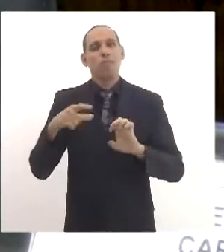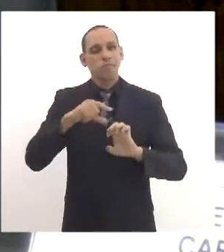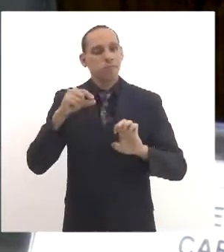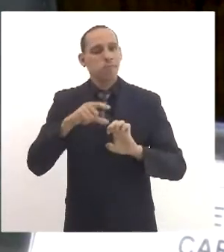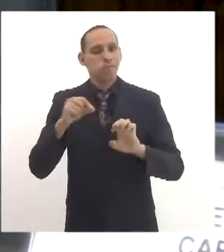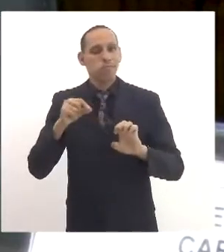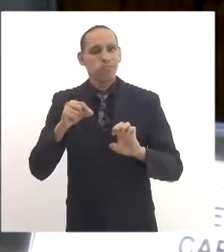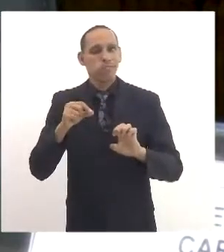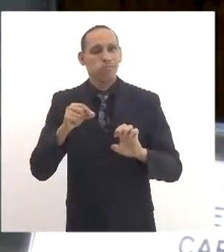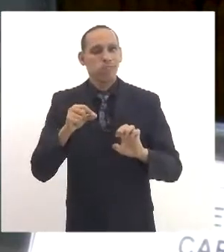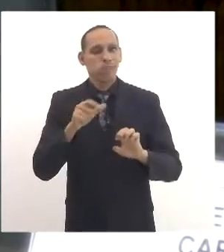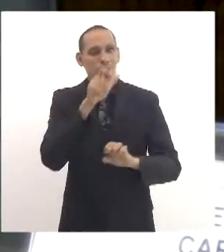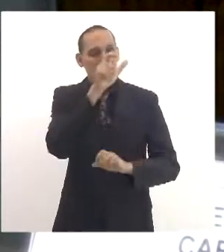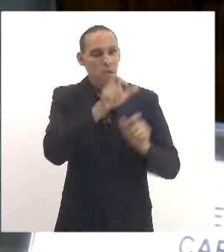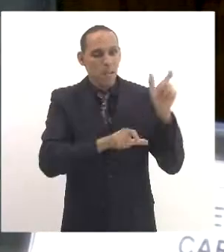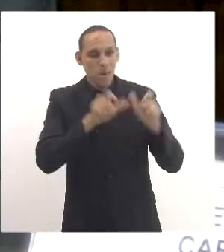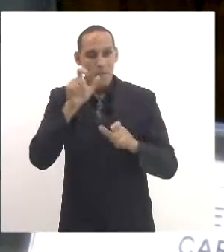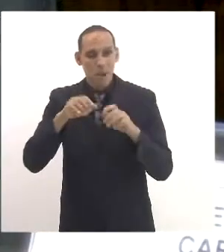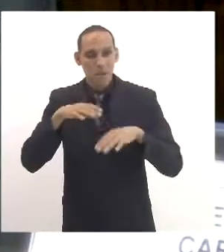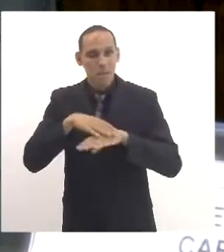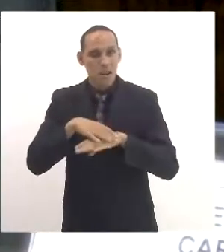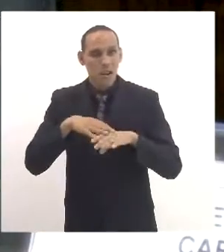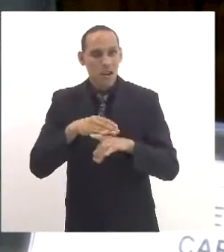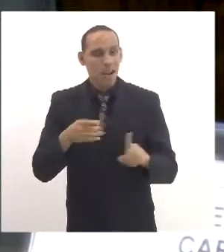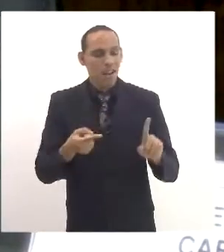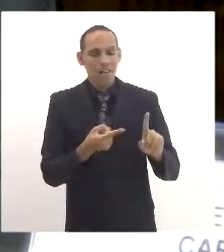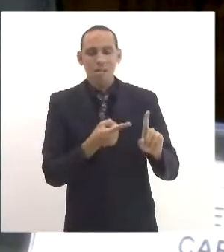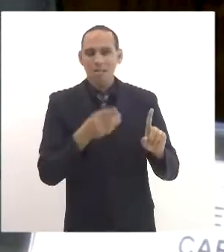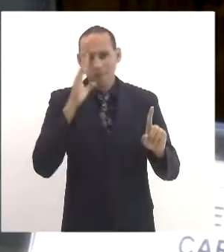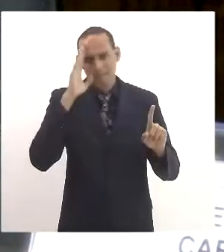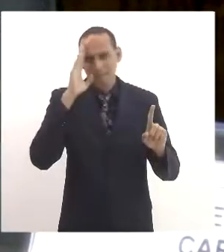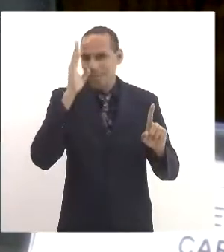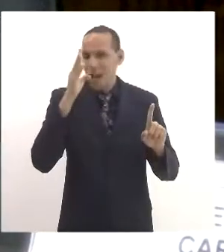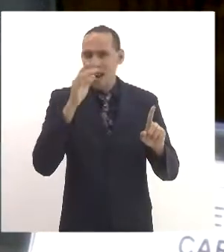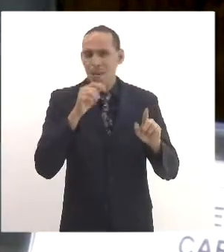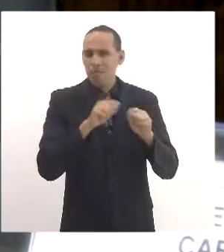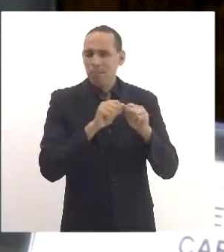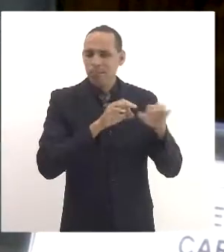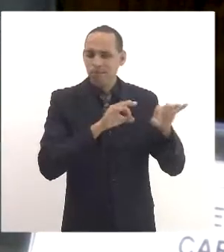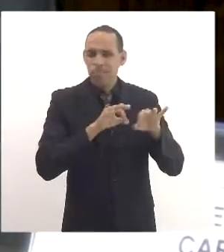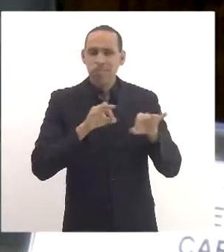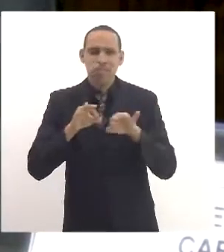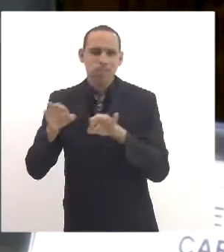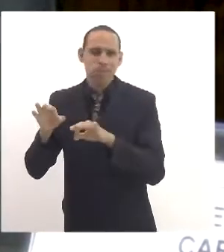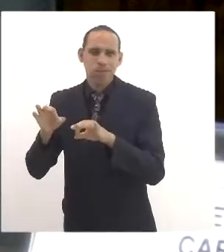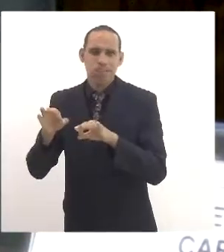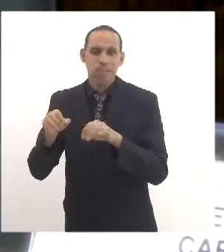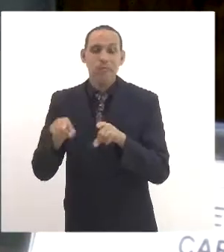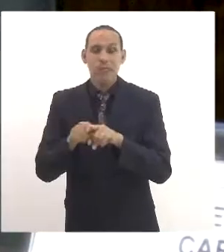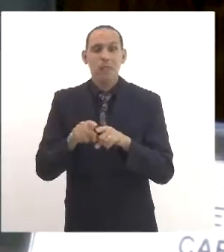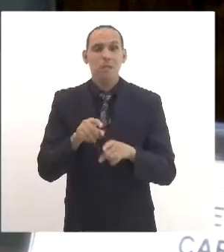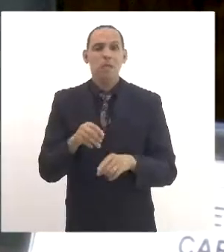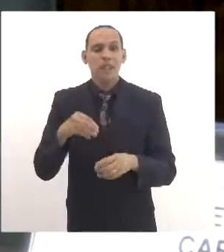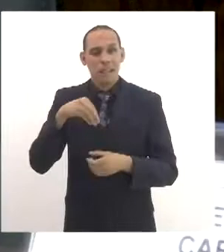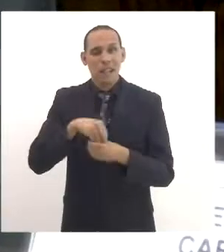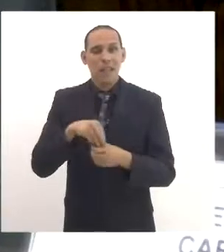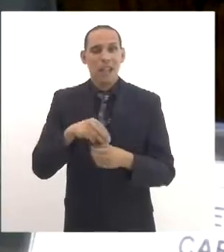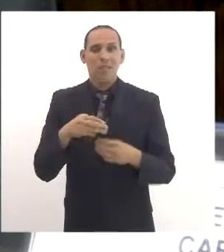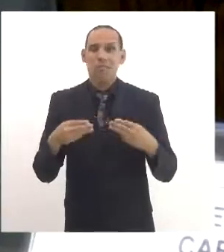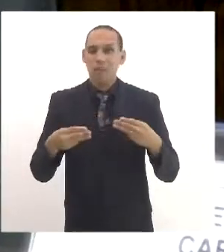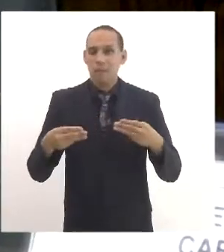Reunir pessoas e formar redes sempre foi uma prioridade para o Manuel Heitor. No Ministério Português,